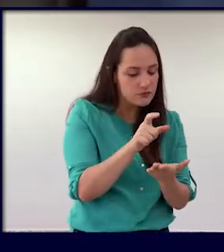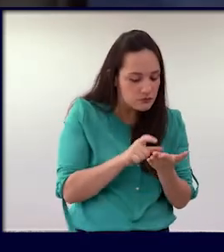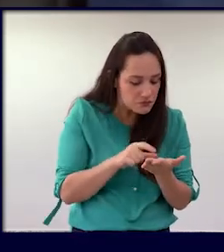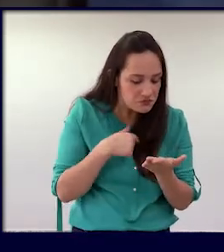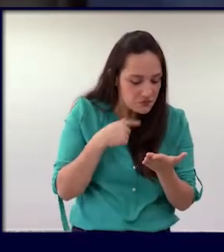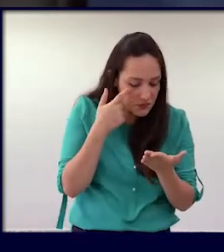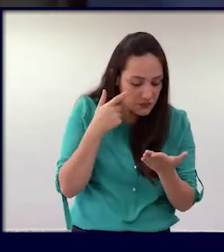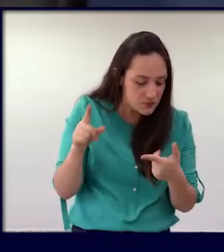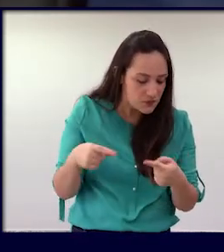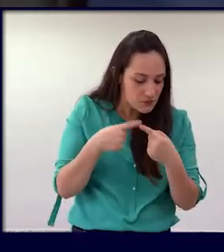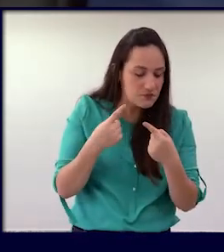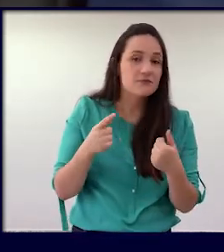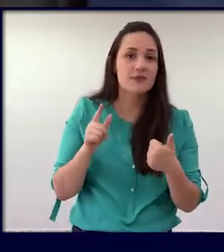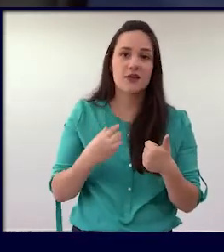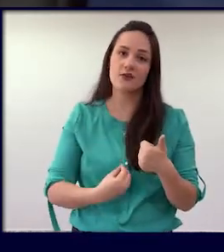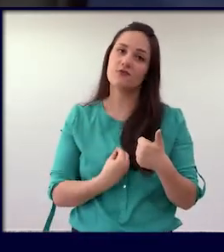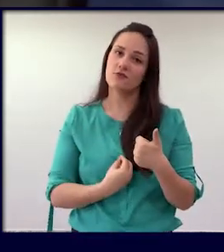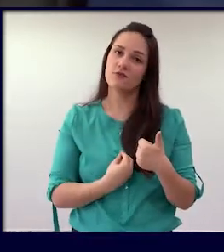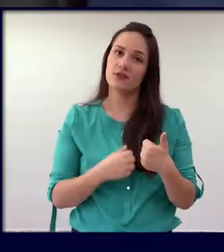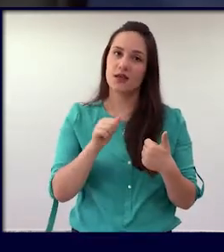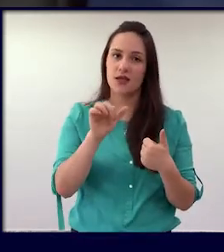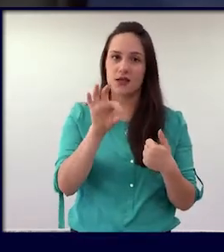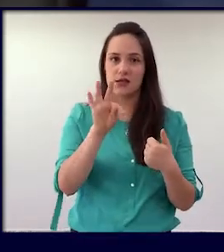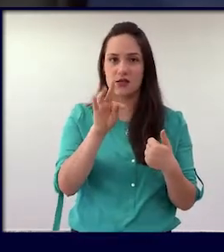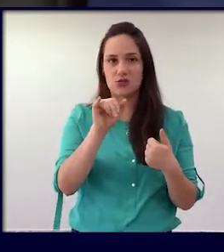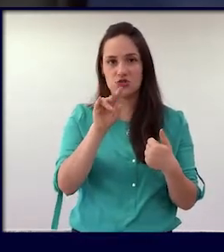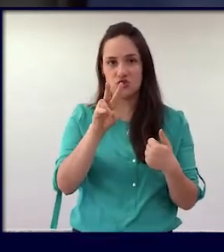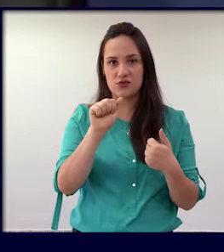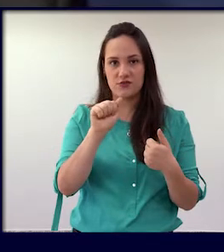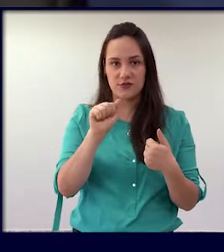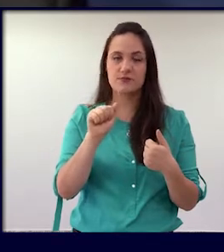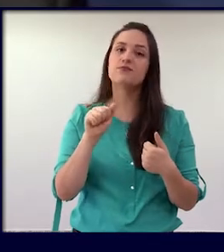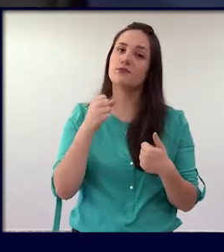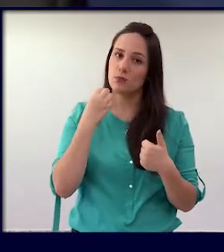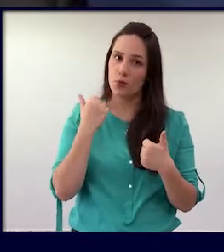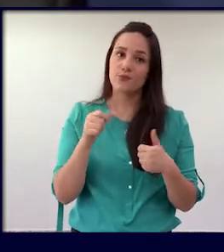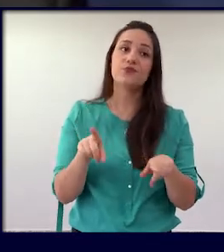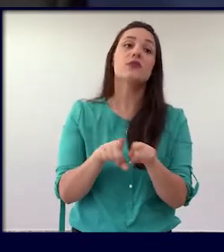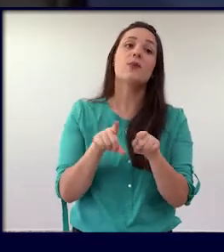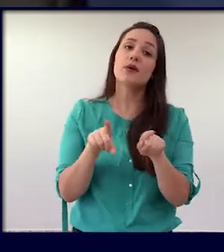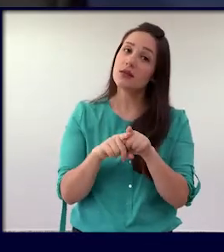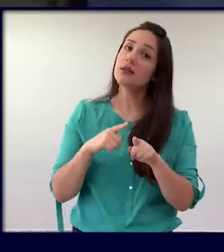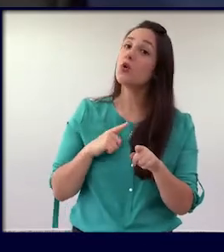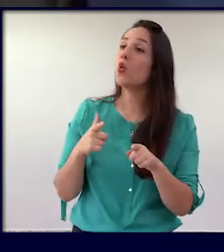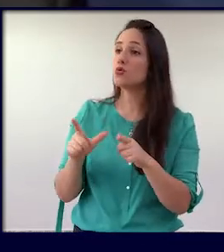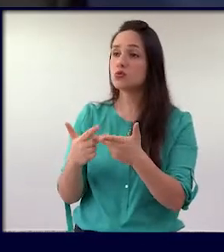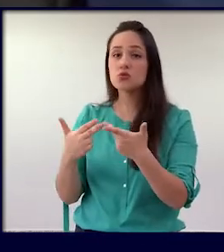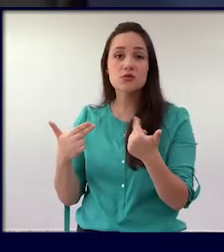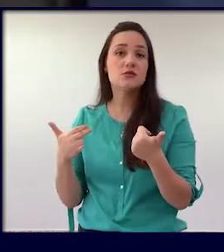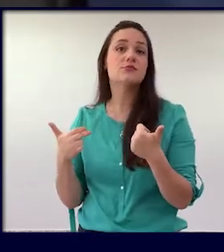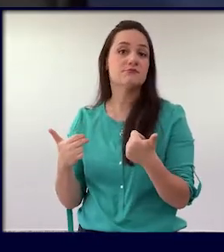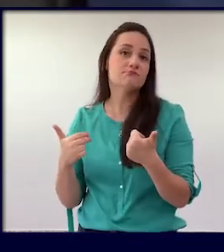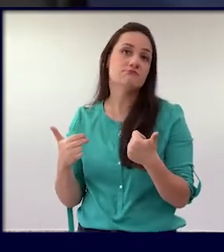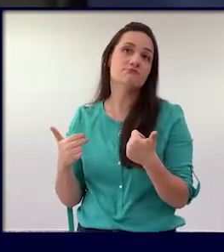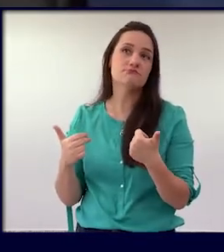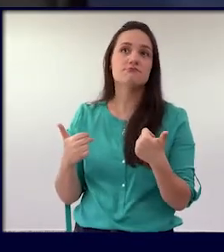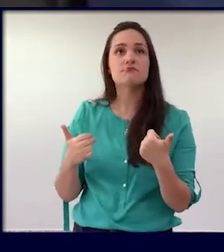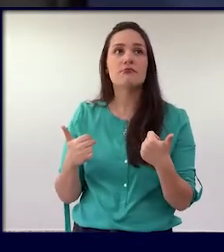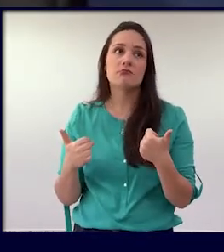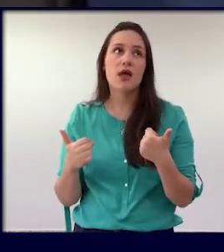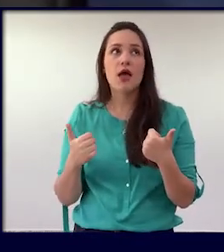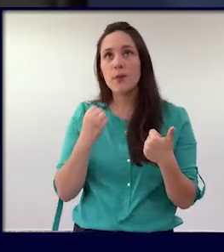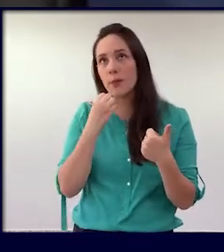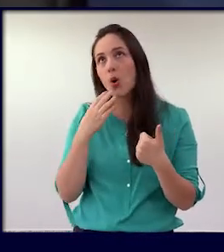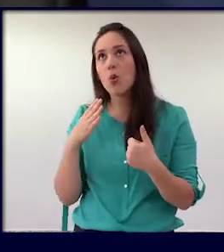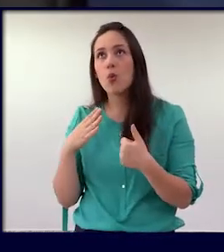do eleitor e tudo mais. Então, participar ativamente é uma vantagem muito grande. E ainda tem as vantagens que são, vamos